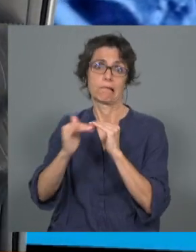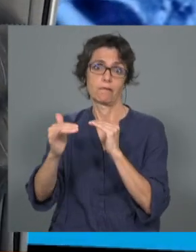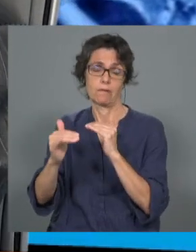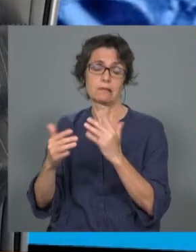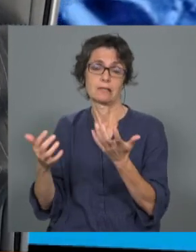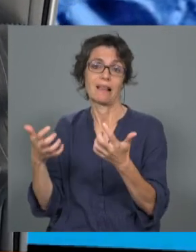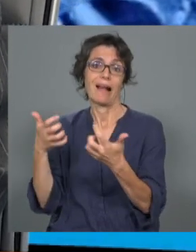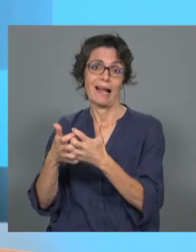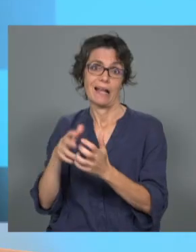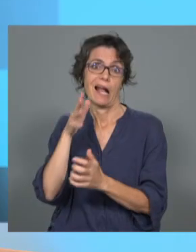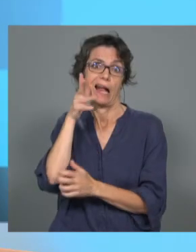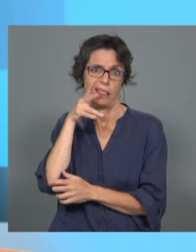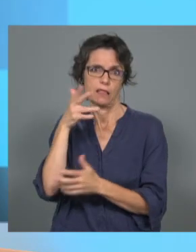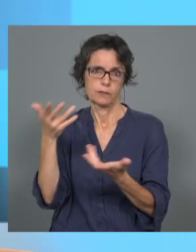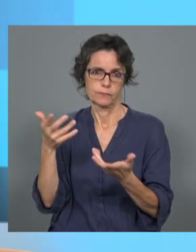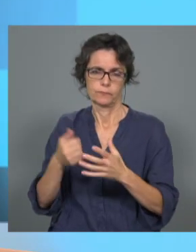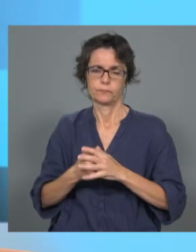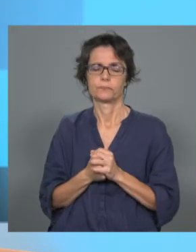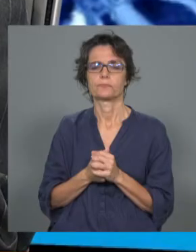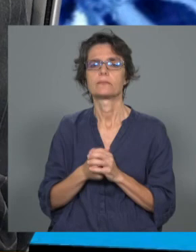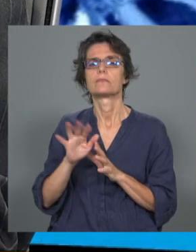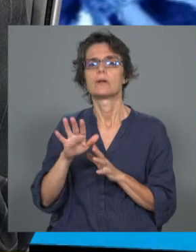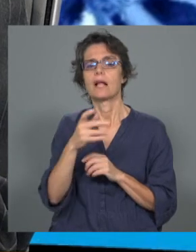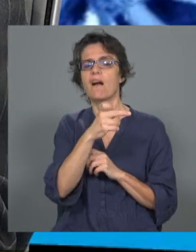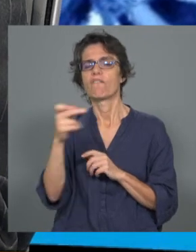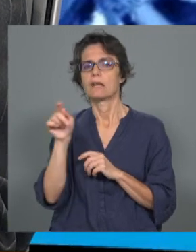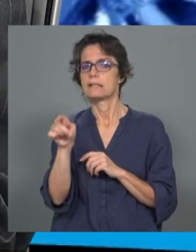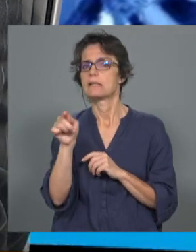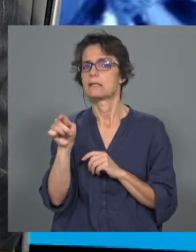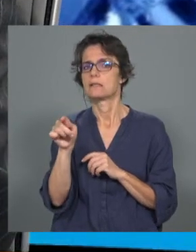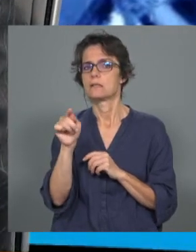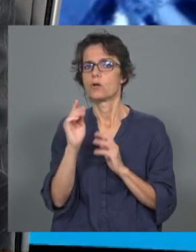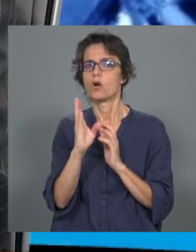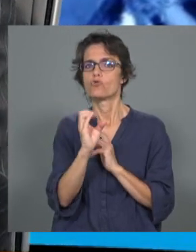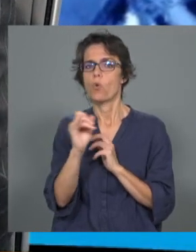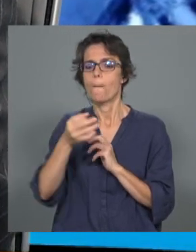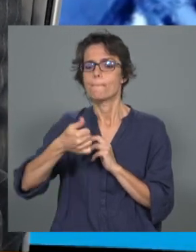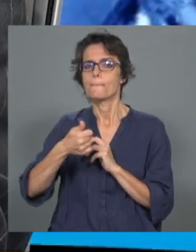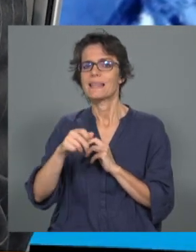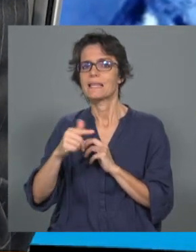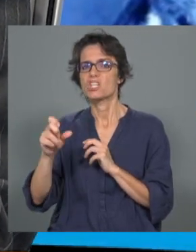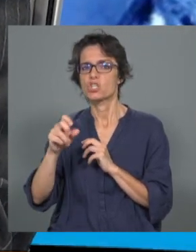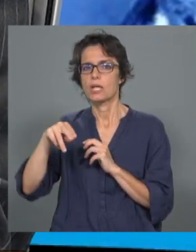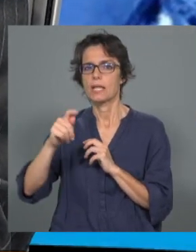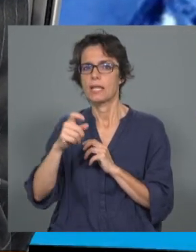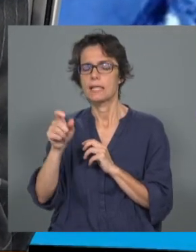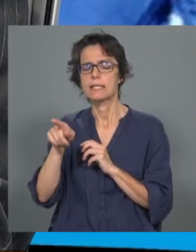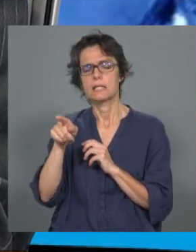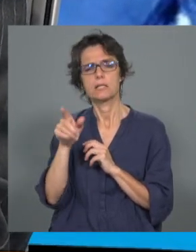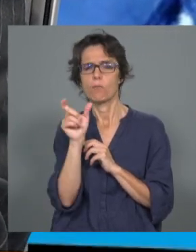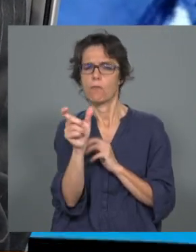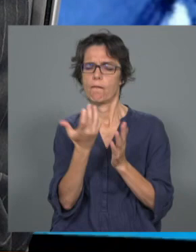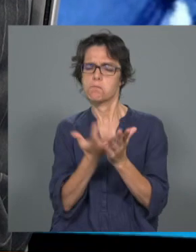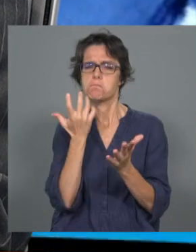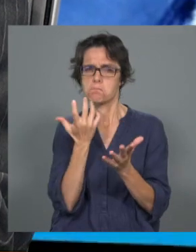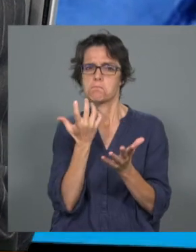Quente, não é? Mas esta frase de João Batista Metz é muito emblemática e eu creio que define muito